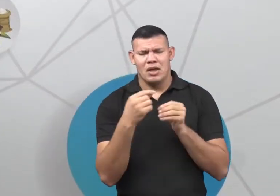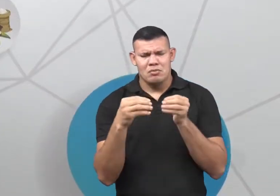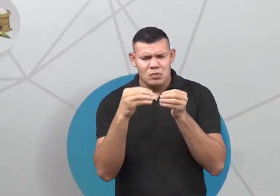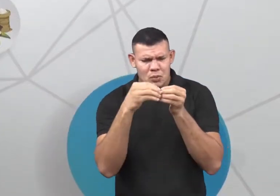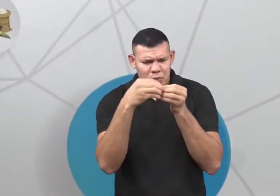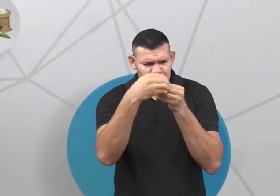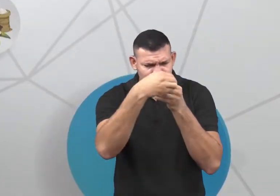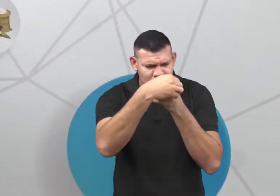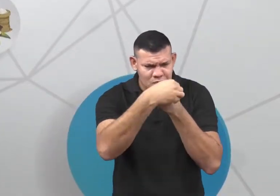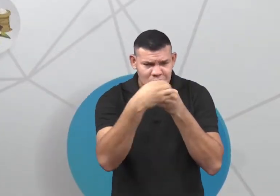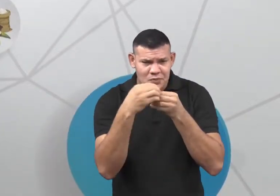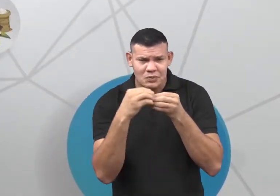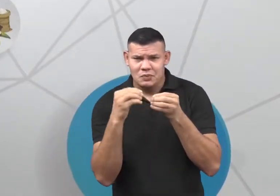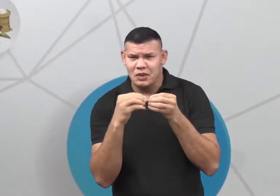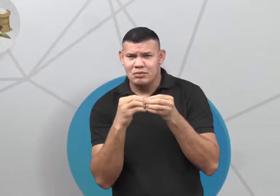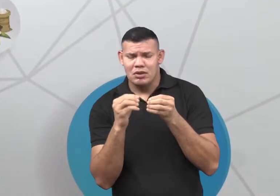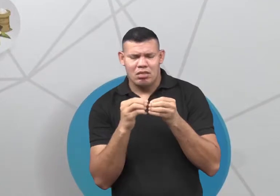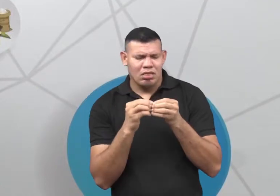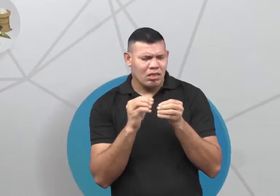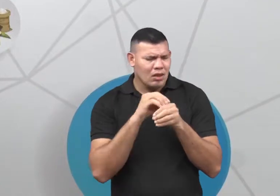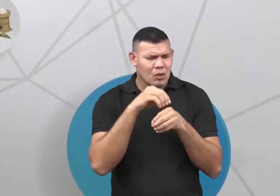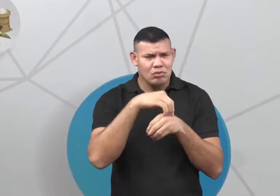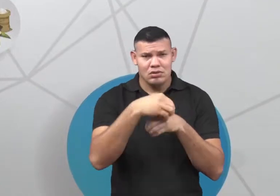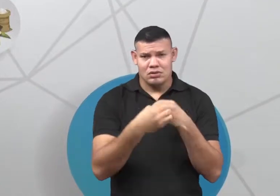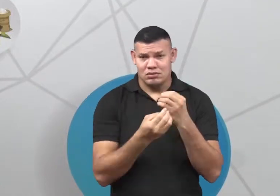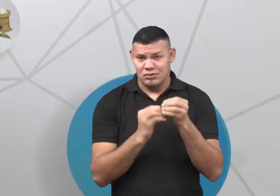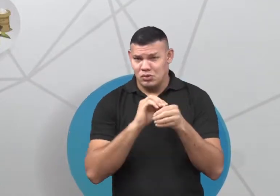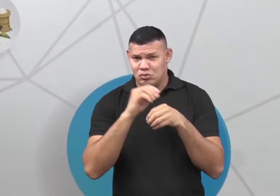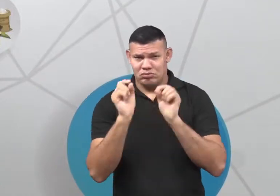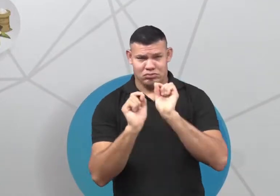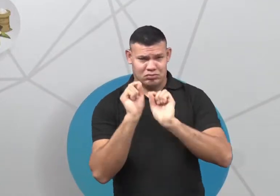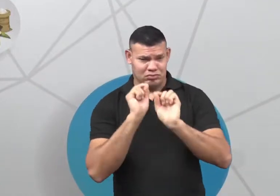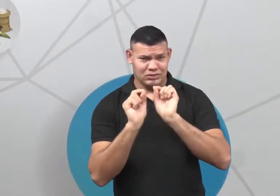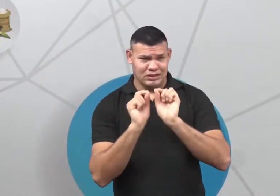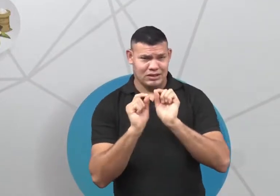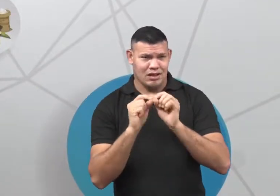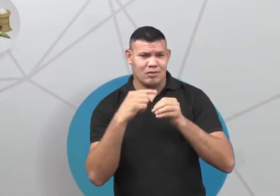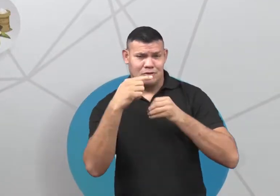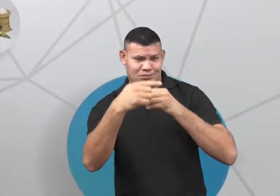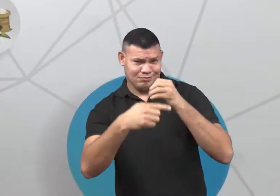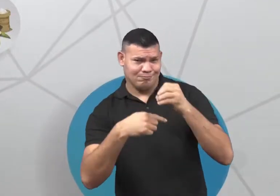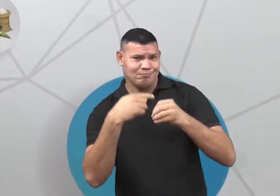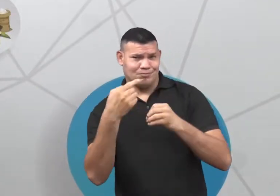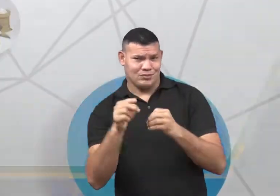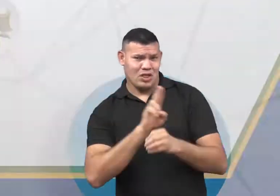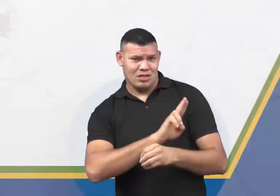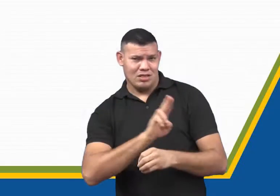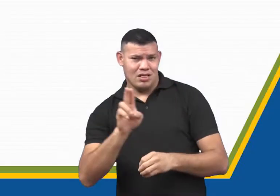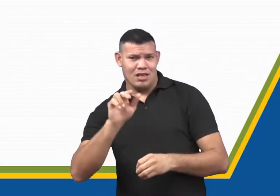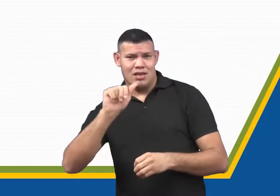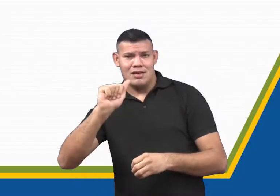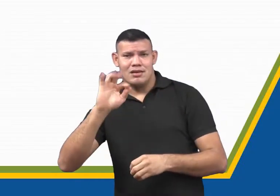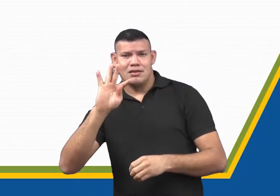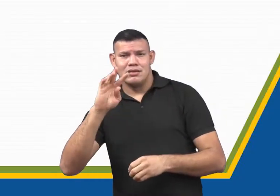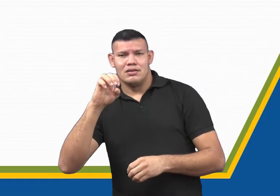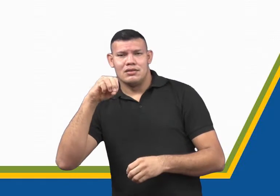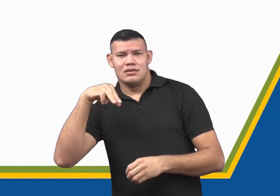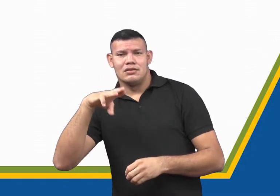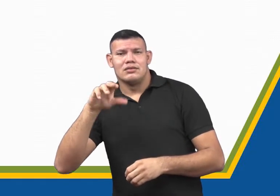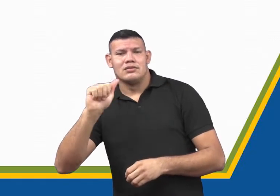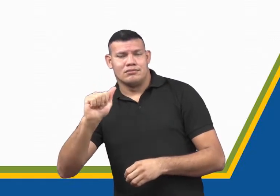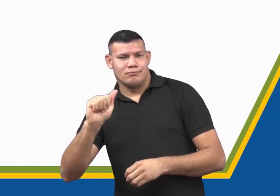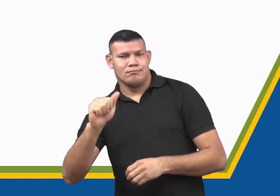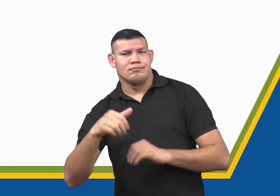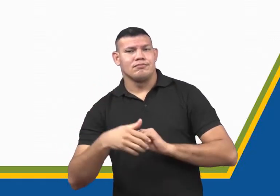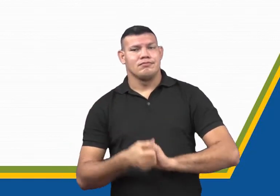e que não poderiam ser divididas. E a essas partículas ele deu o nome de átomo. Então, o átomo ele vem do termo